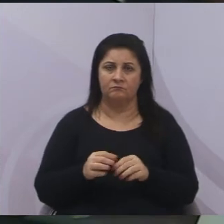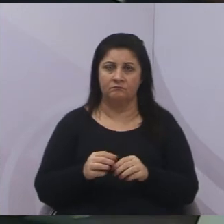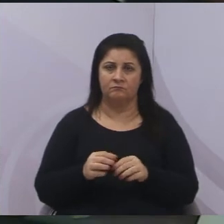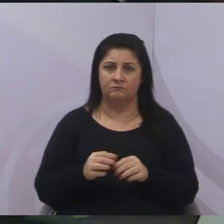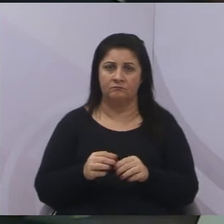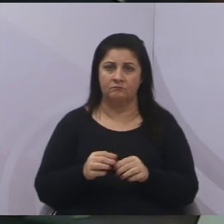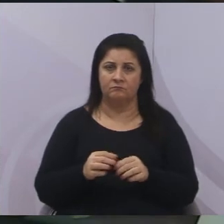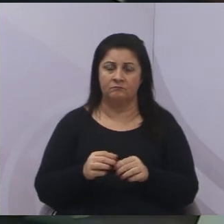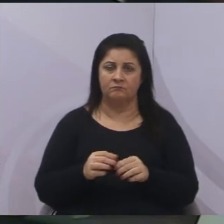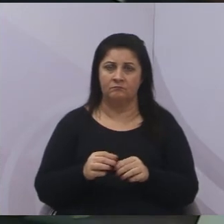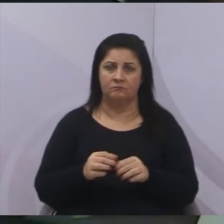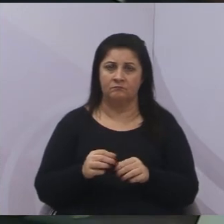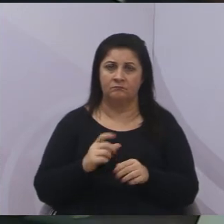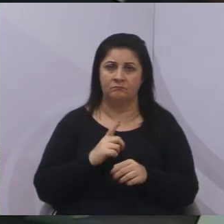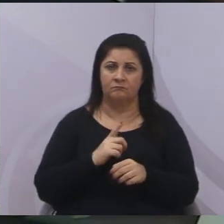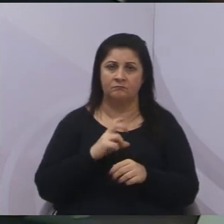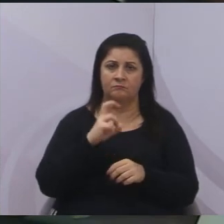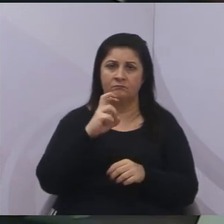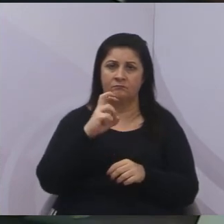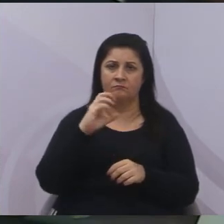de 50 inscritos.